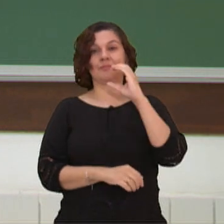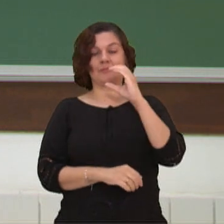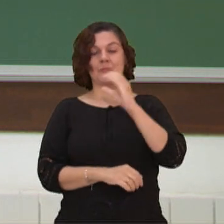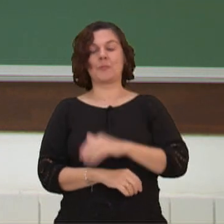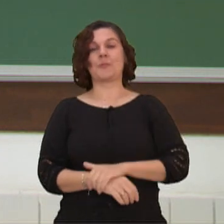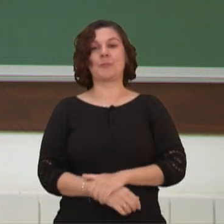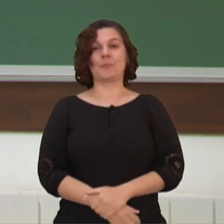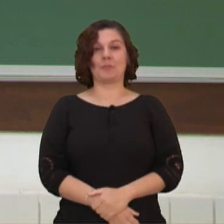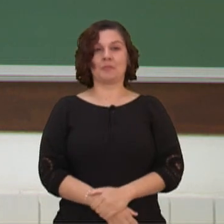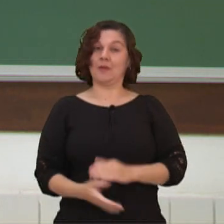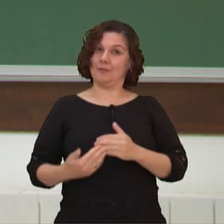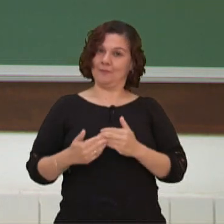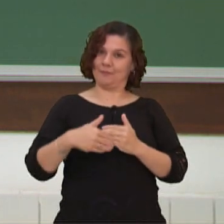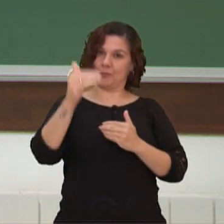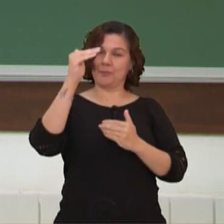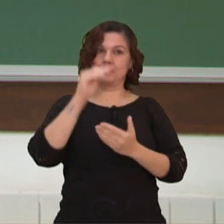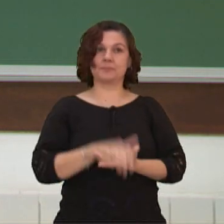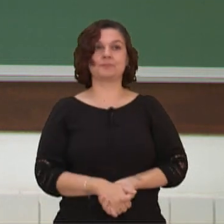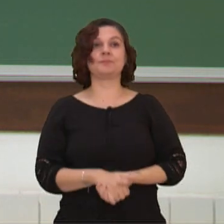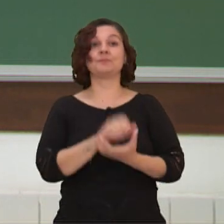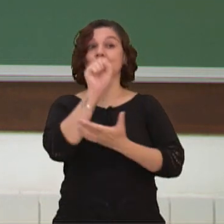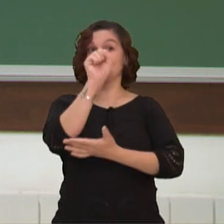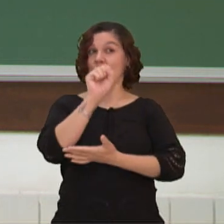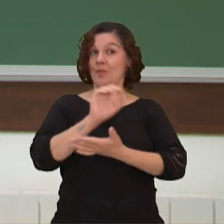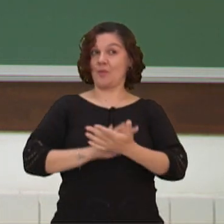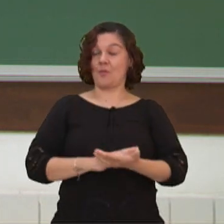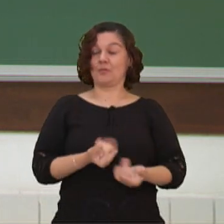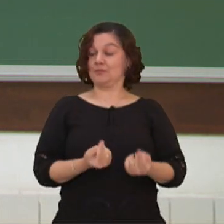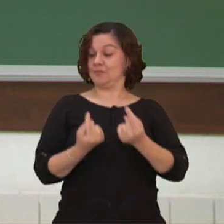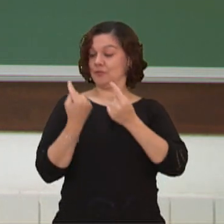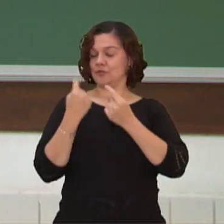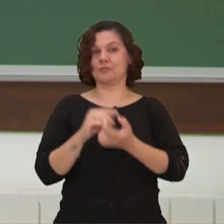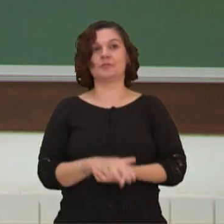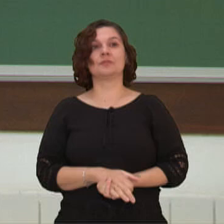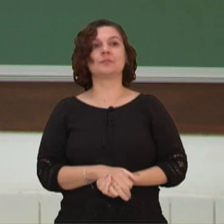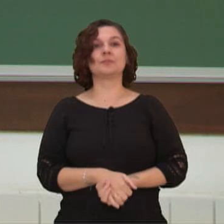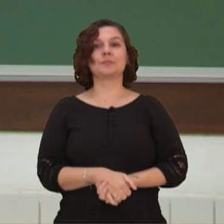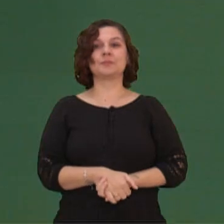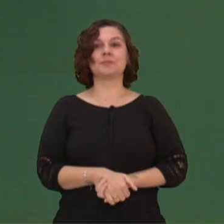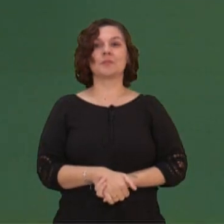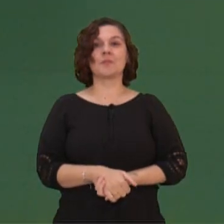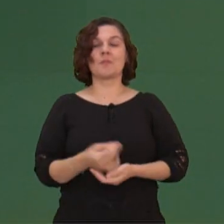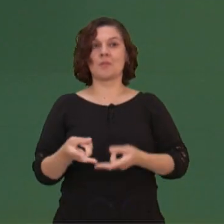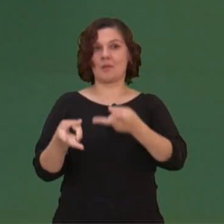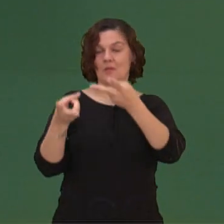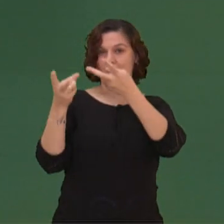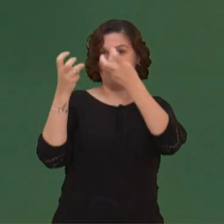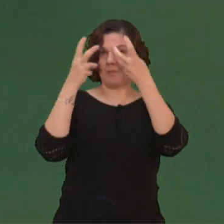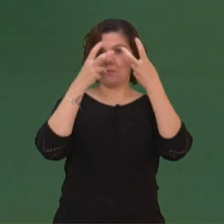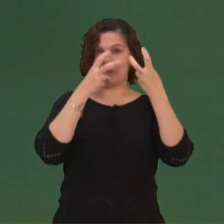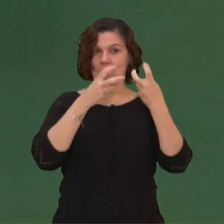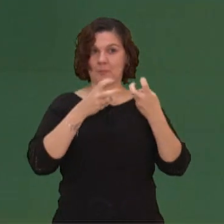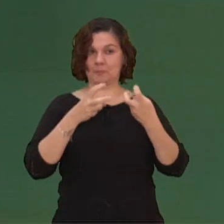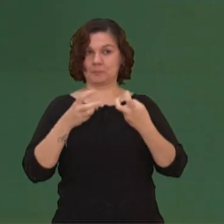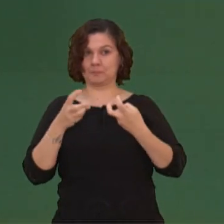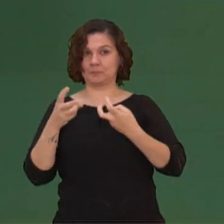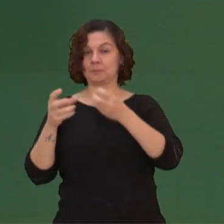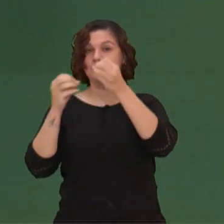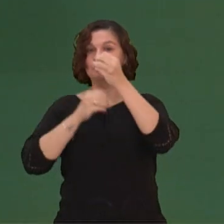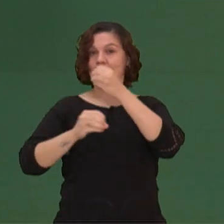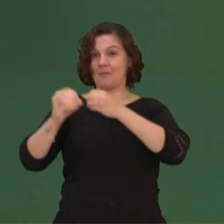corretas. Seguindo, outro exercício para vocês. Vem aqui. Observe os átomos abaixo e